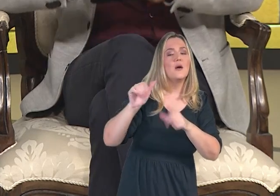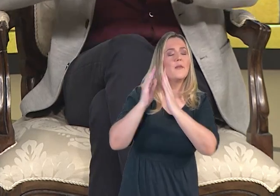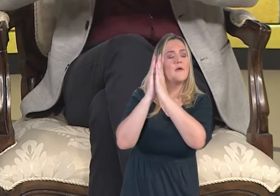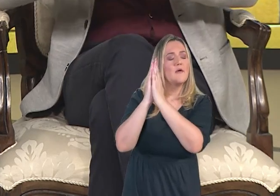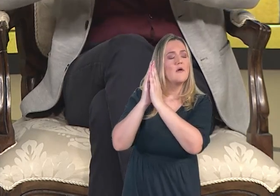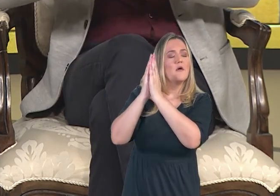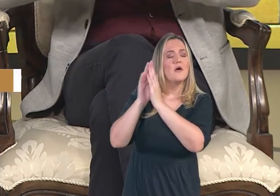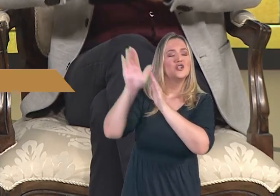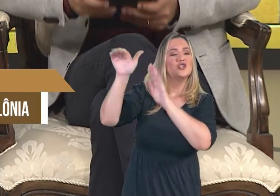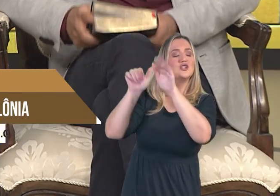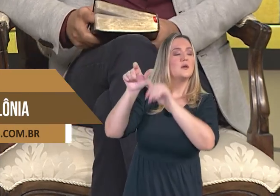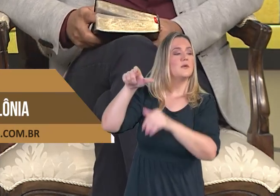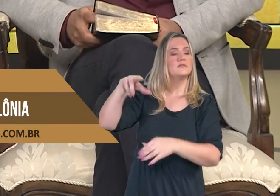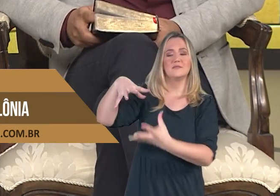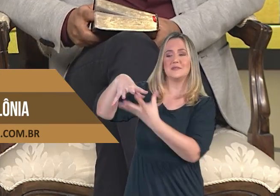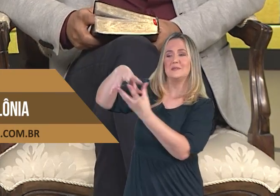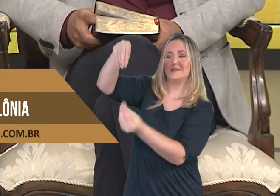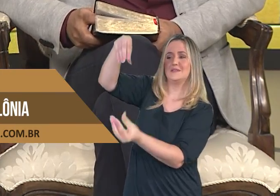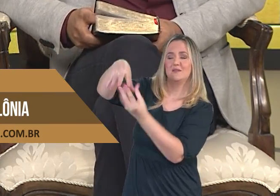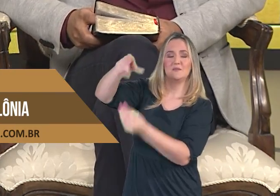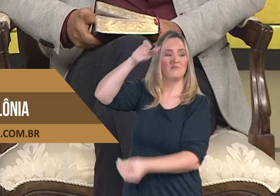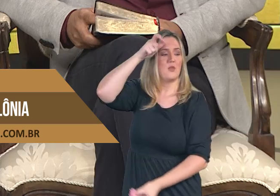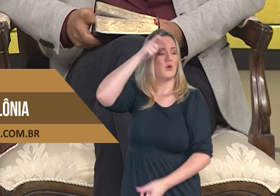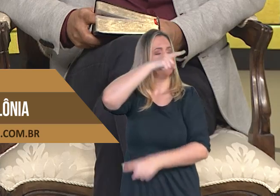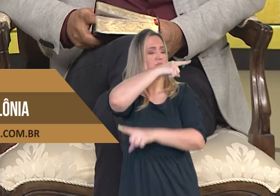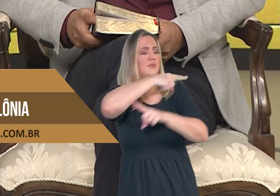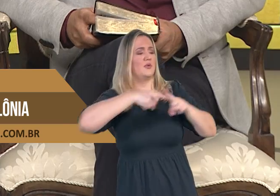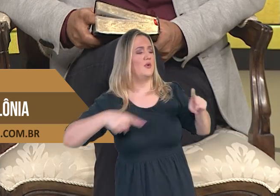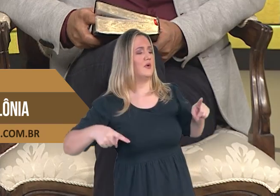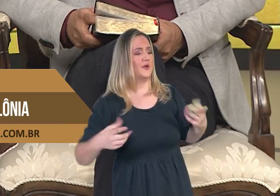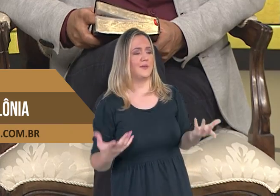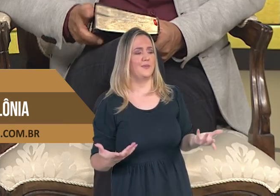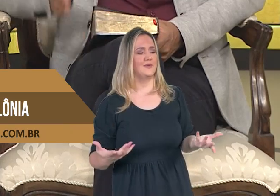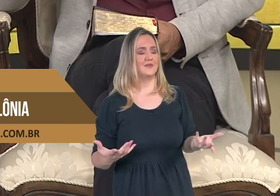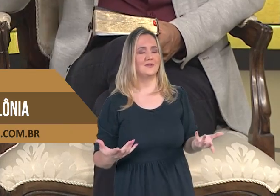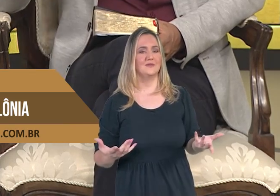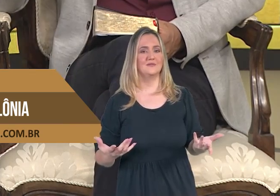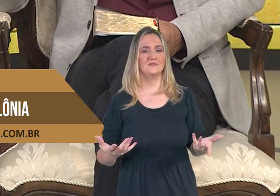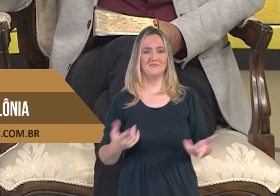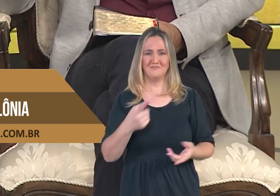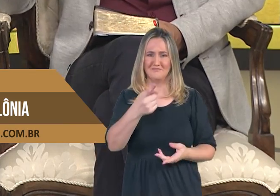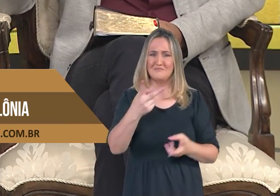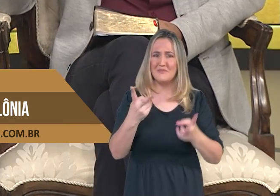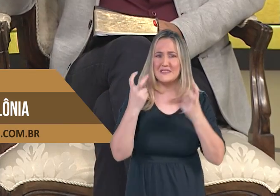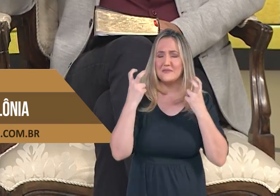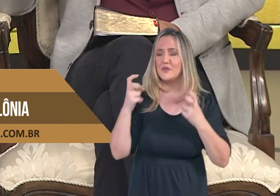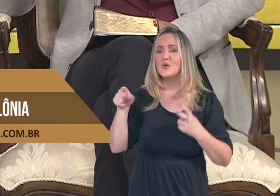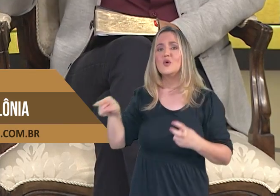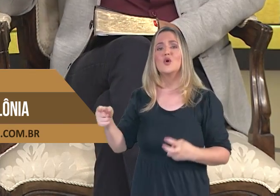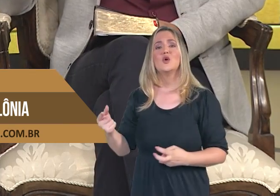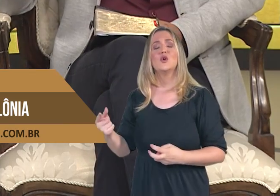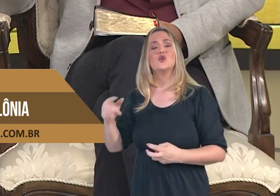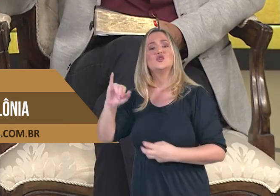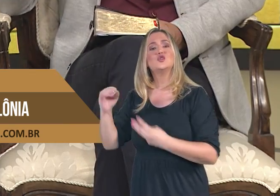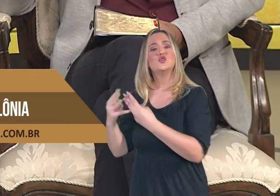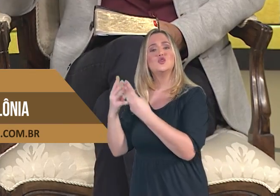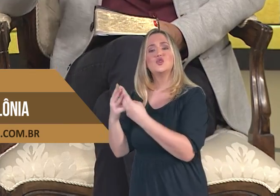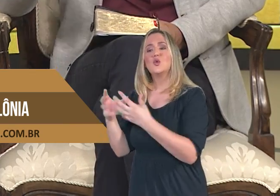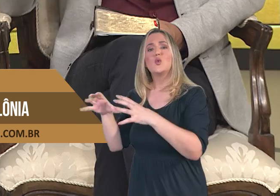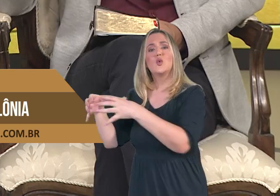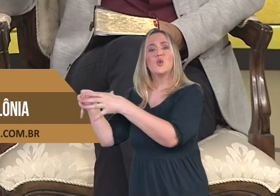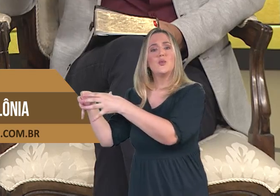você vê o problema ético e teológico de Daniel e seus companheiros, pois a escola onde eles estavam